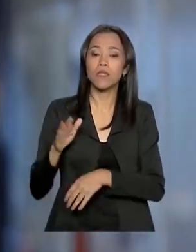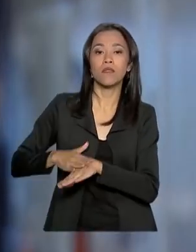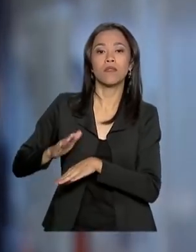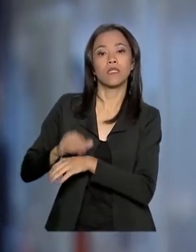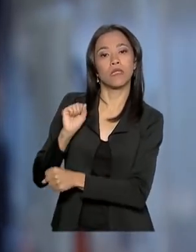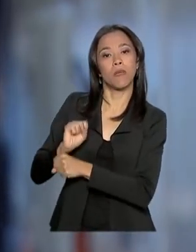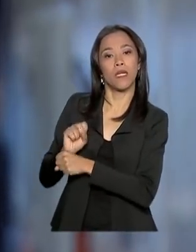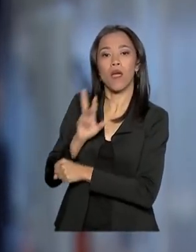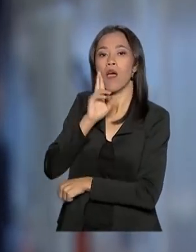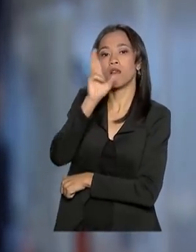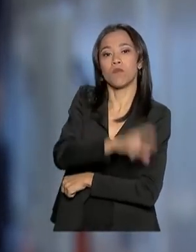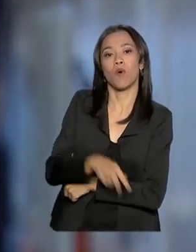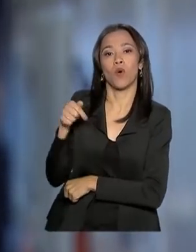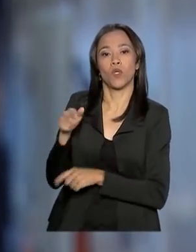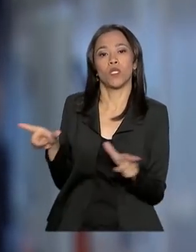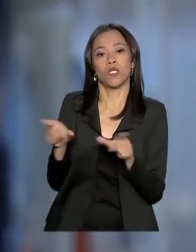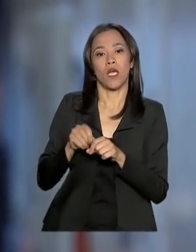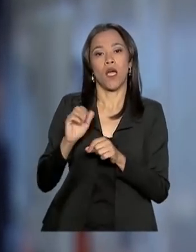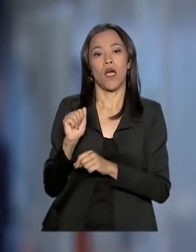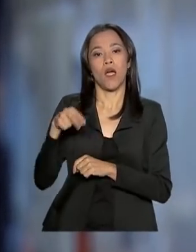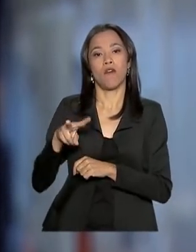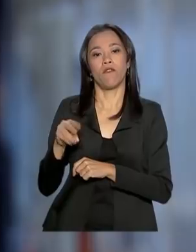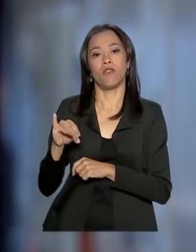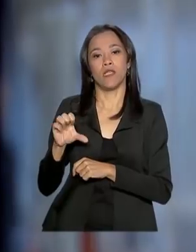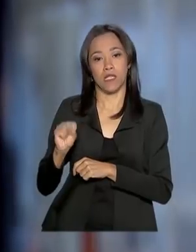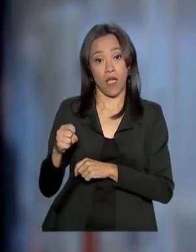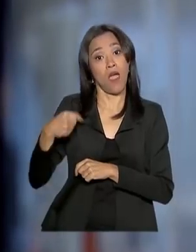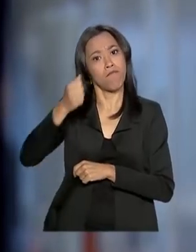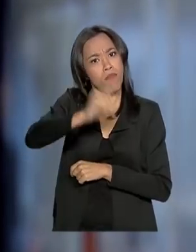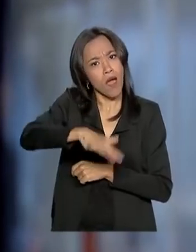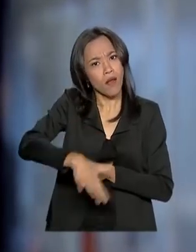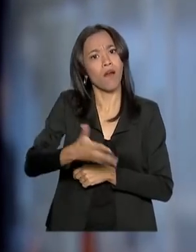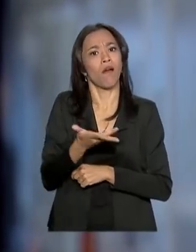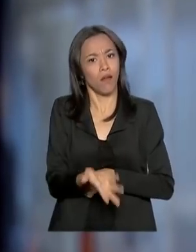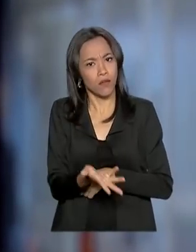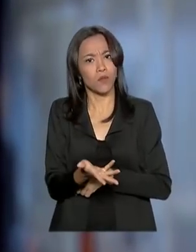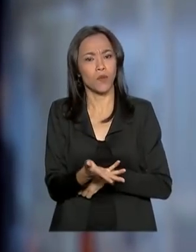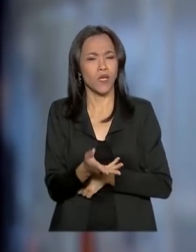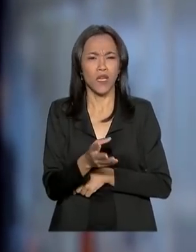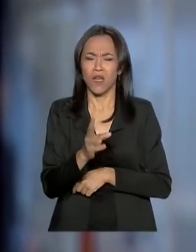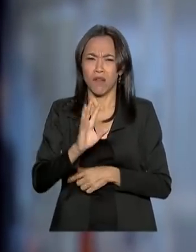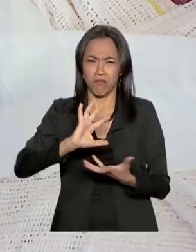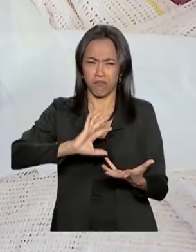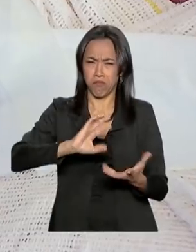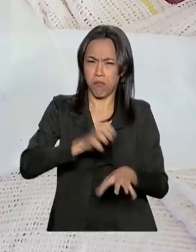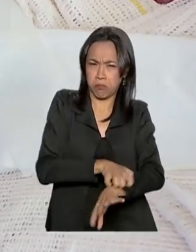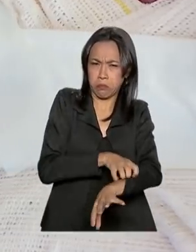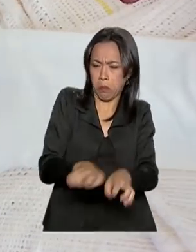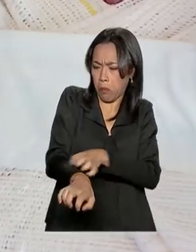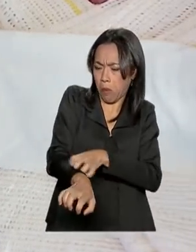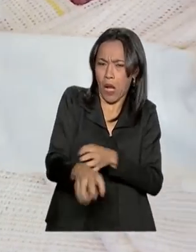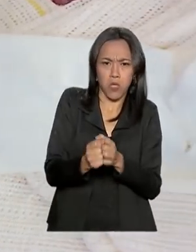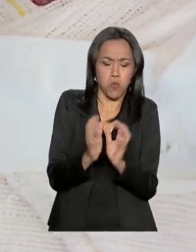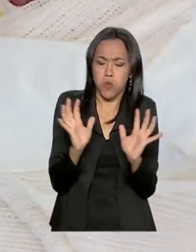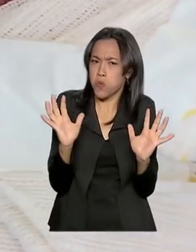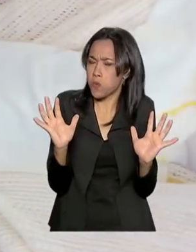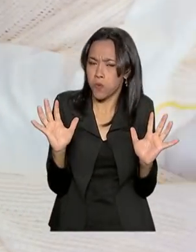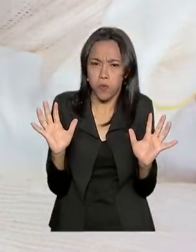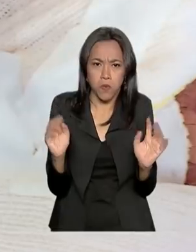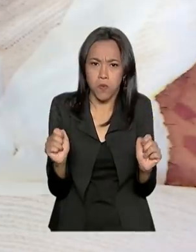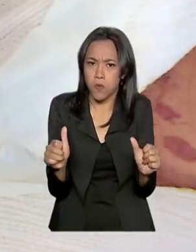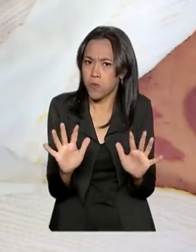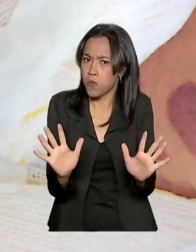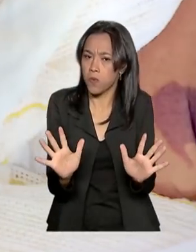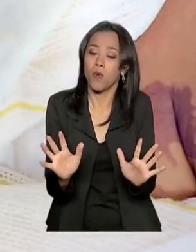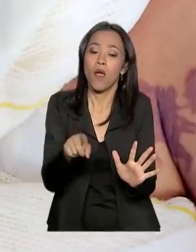Anvisa. Ele é mais barato, ele tem menos possibilidade de causar reações cruzadas. A cada ano, são cerca de